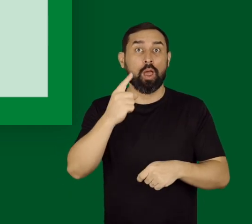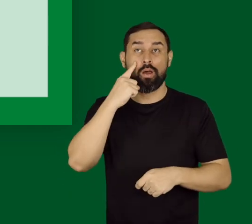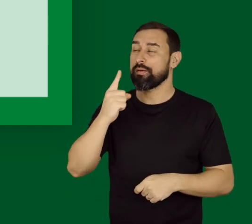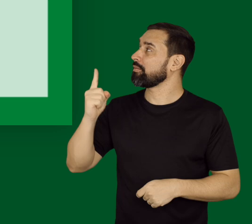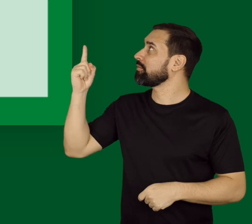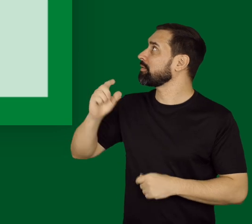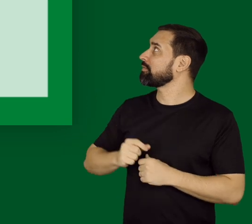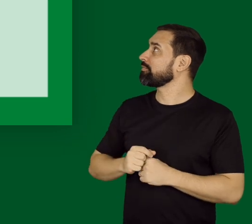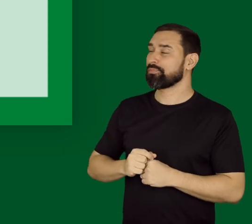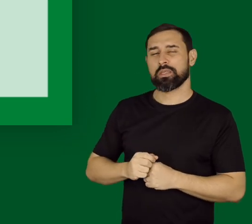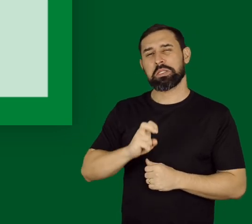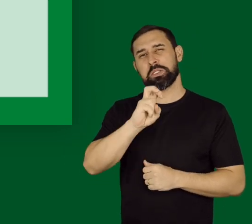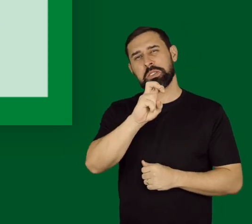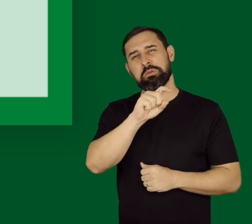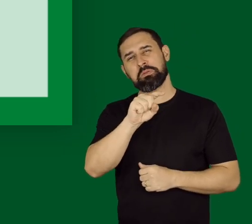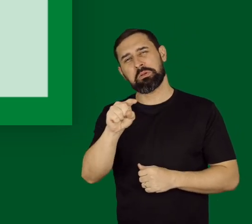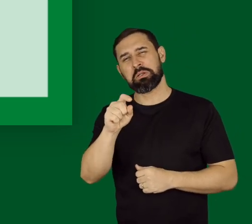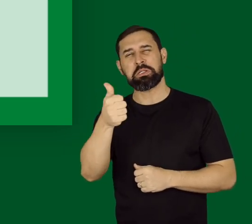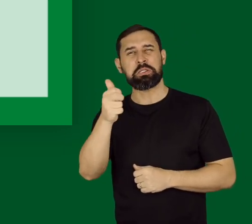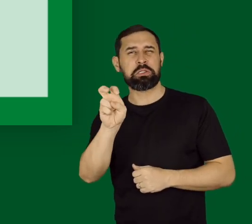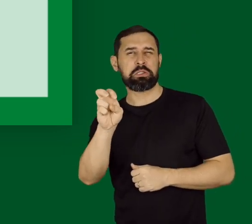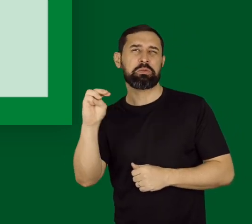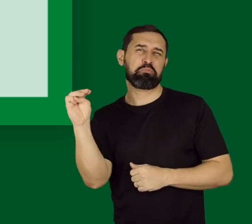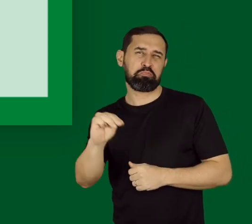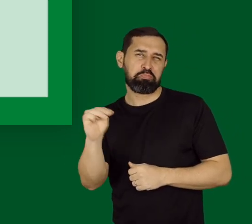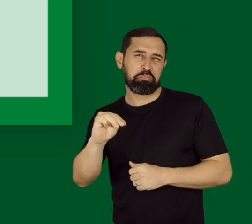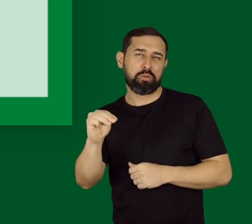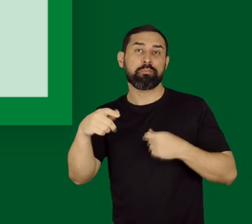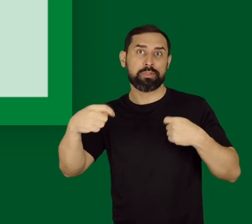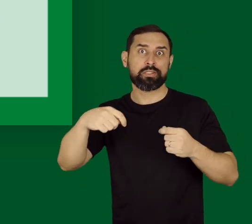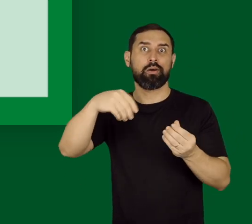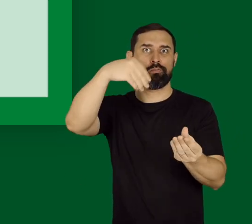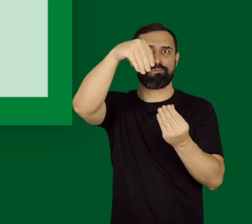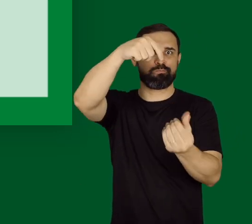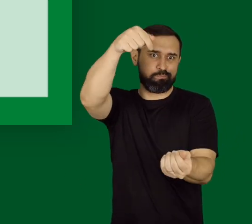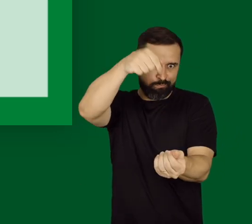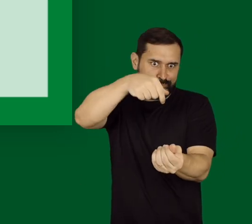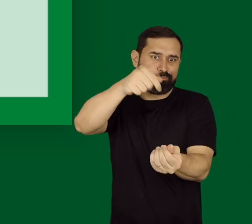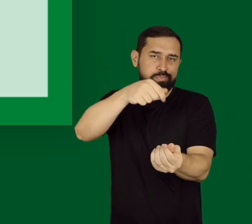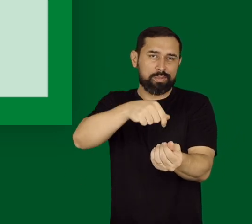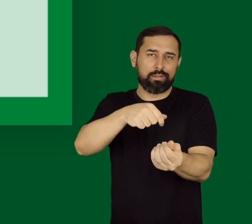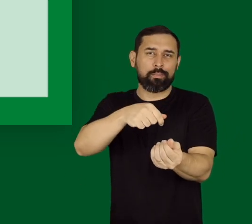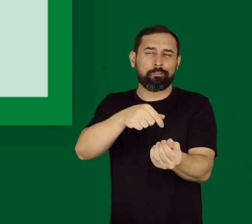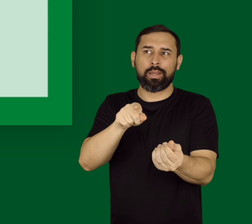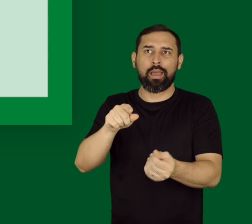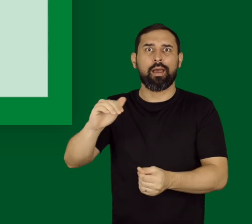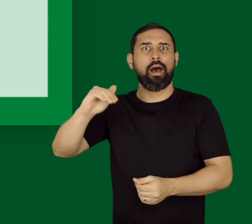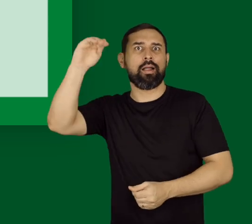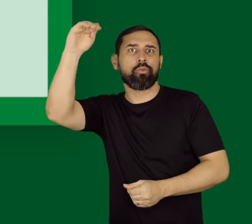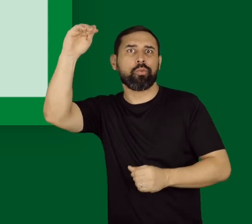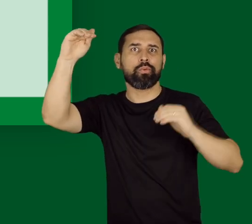choque, o que é que a gente faz? De 5 a 15 minutos, você vai dar volume, 20 ml por quilo ou 500 ml no